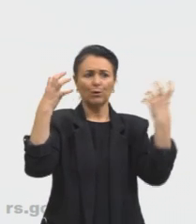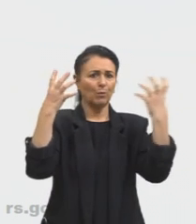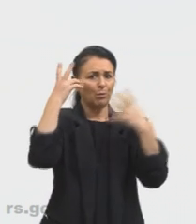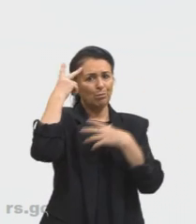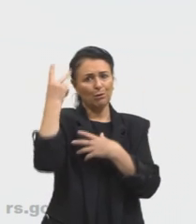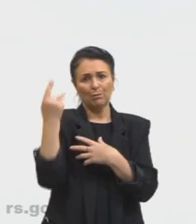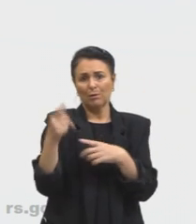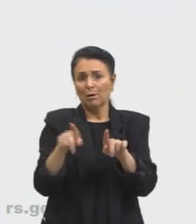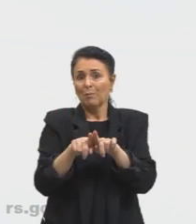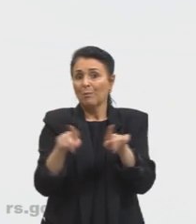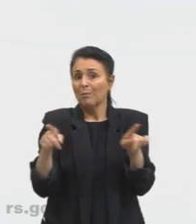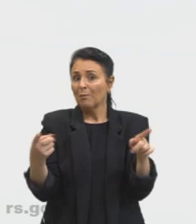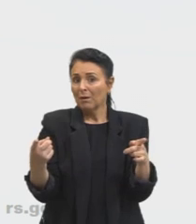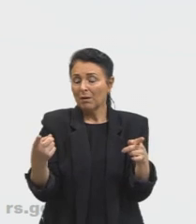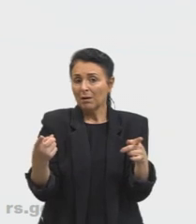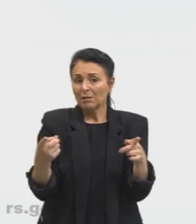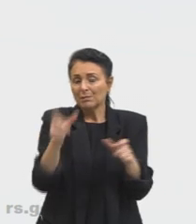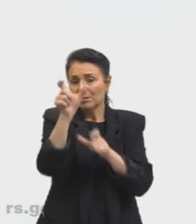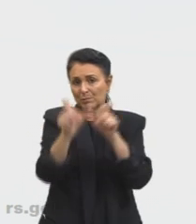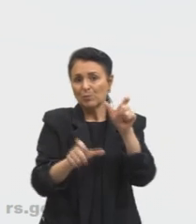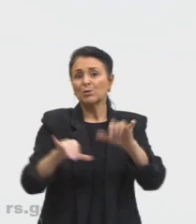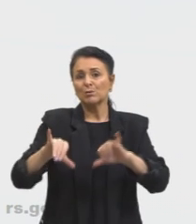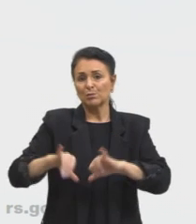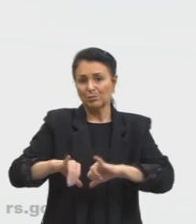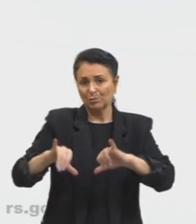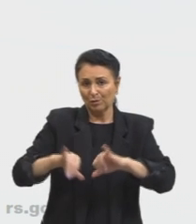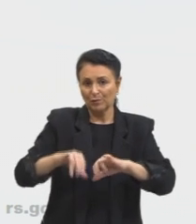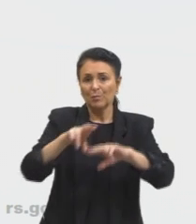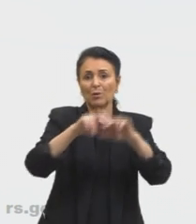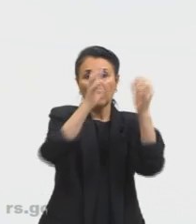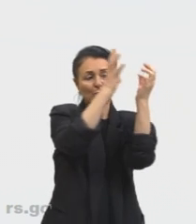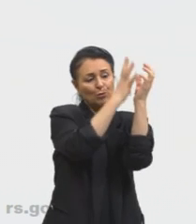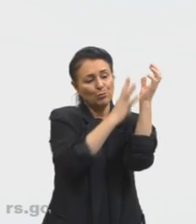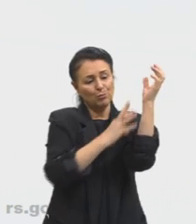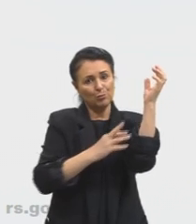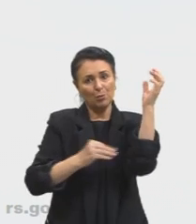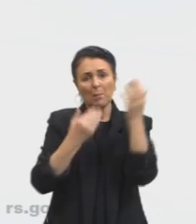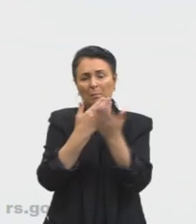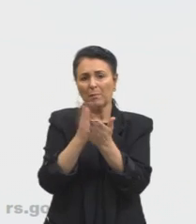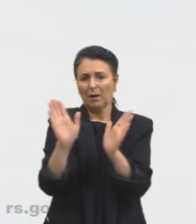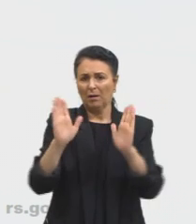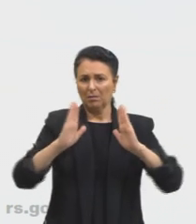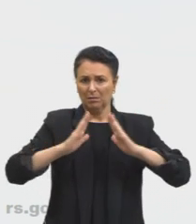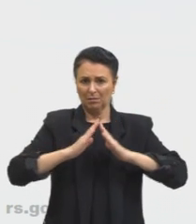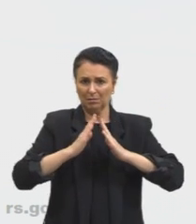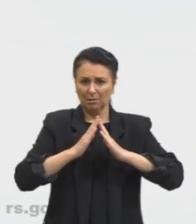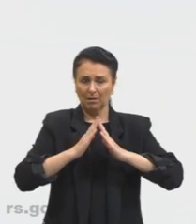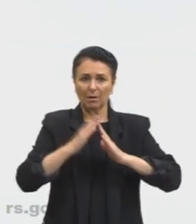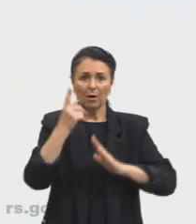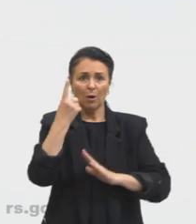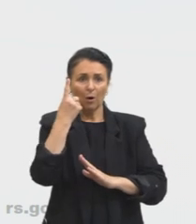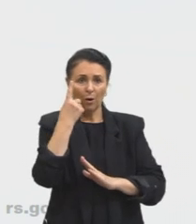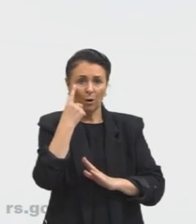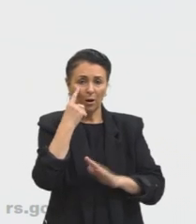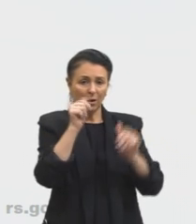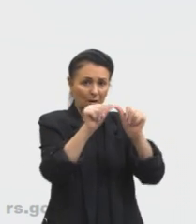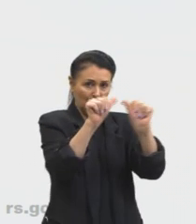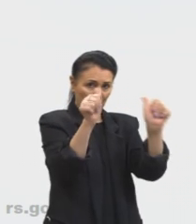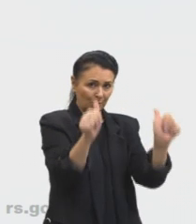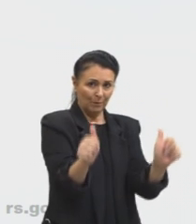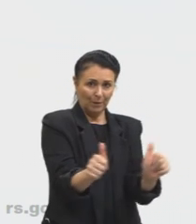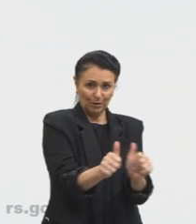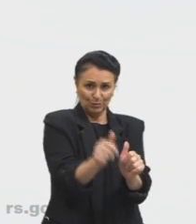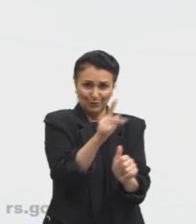elevar grande parte aí das pessoas né aquela coisa toda como é que ocorre aqui ó mostra exatamente os processos tá